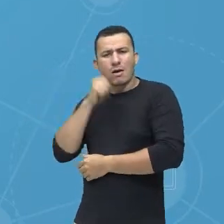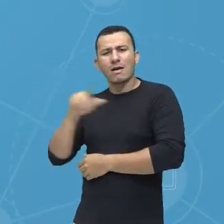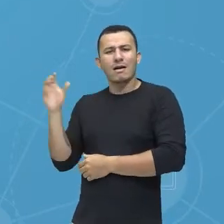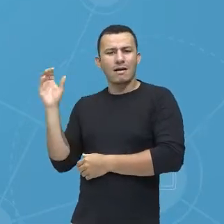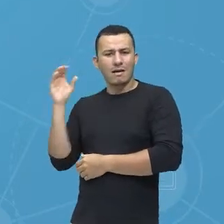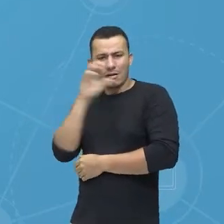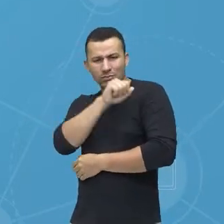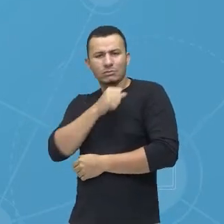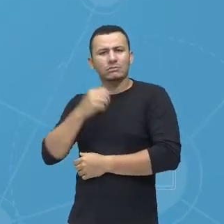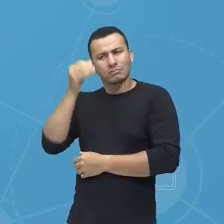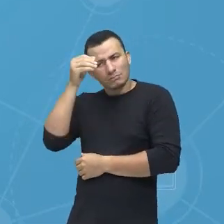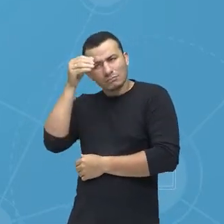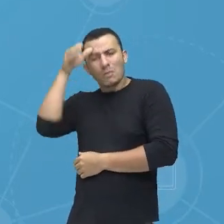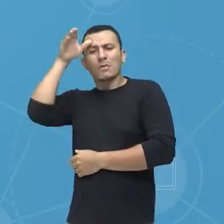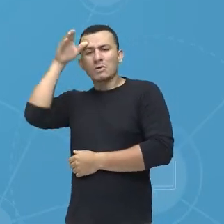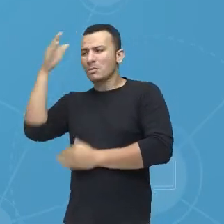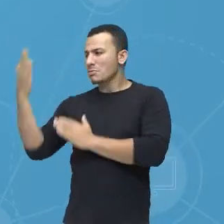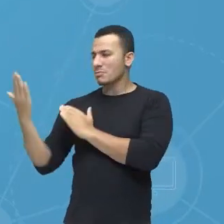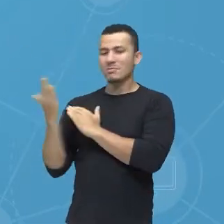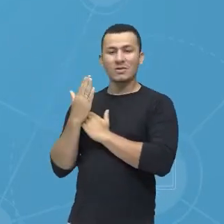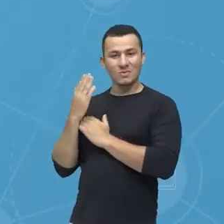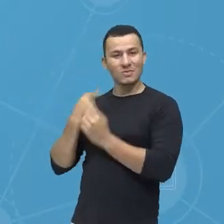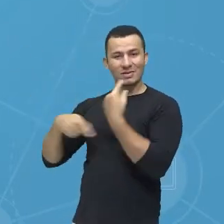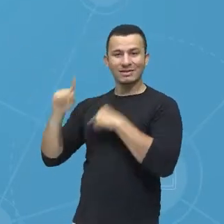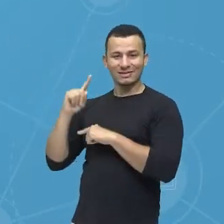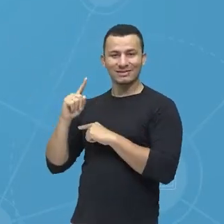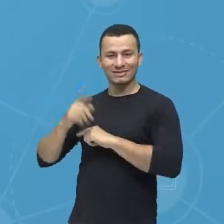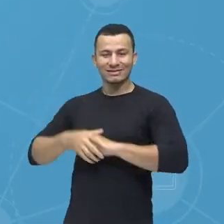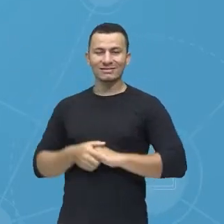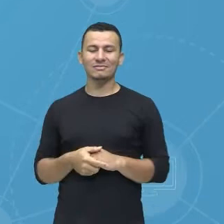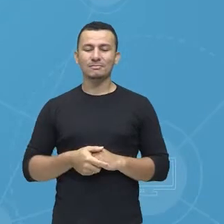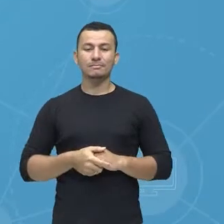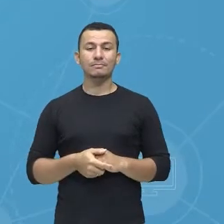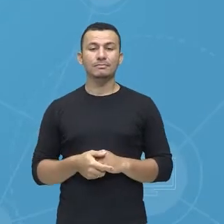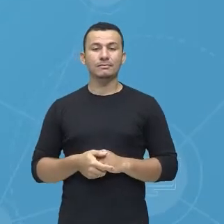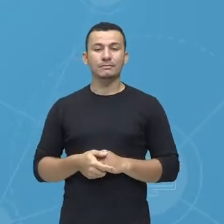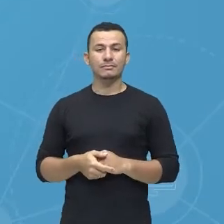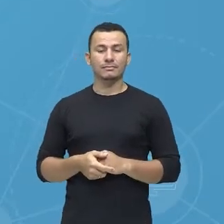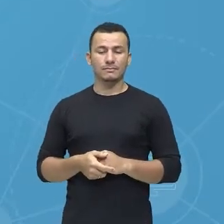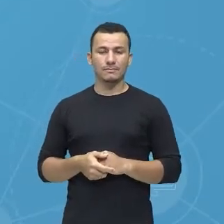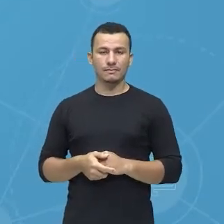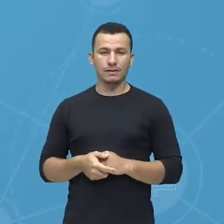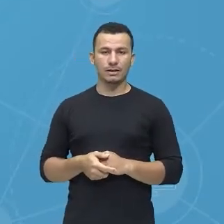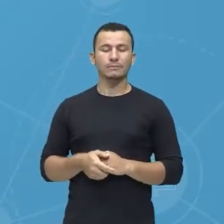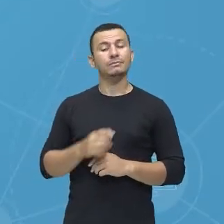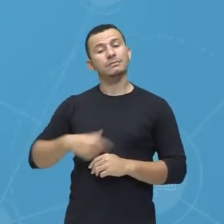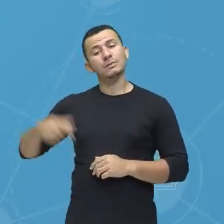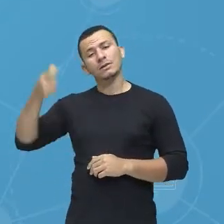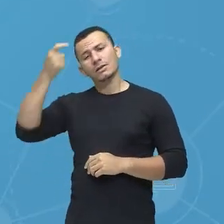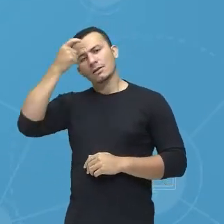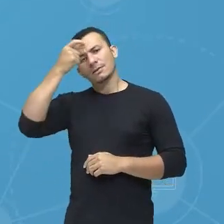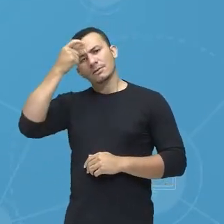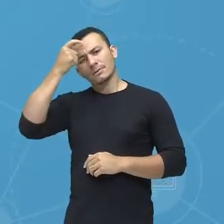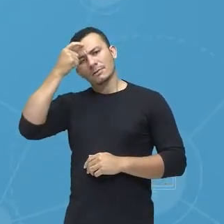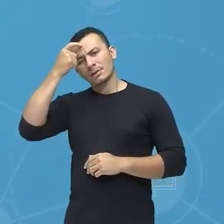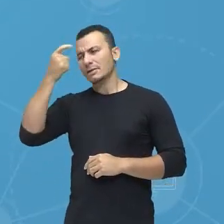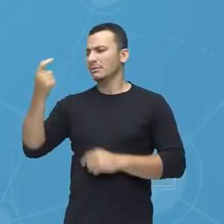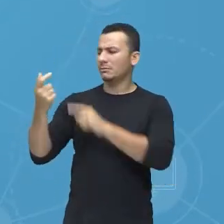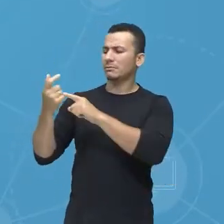O conhecimento nos traz essa evolução. Então, o que acontece aí? A consciência nos